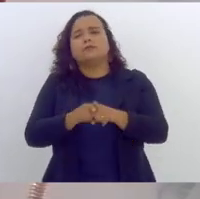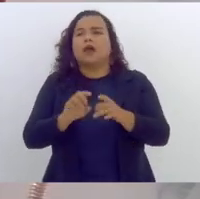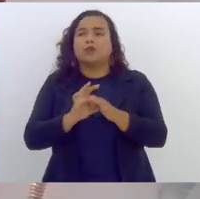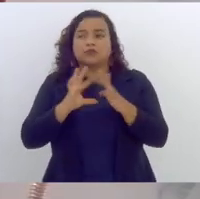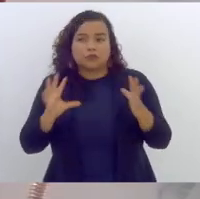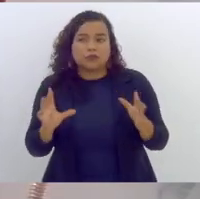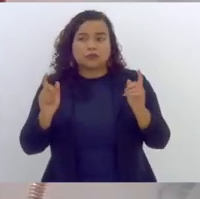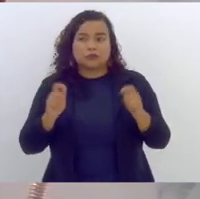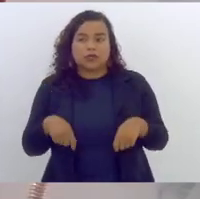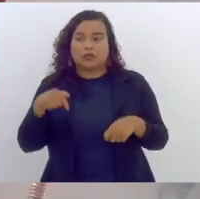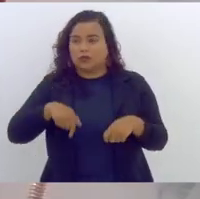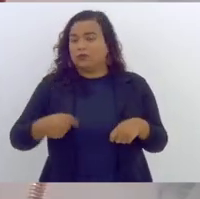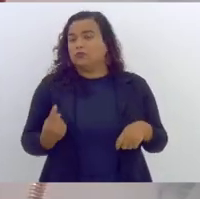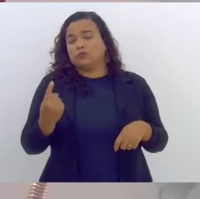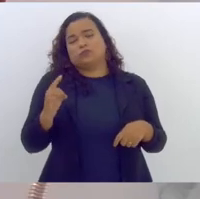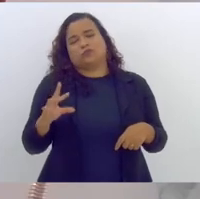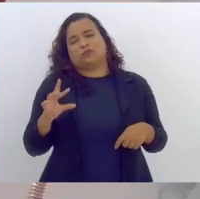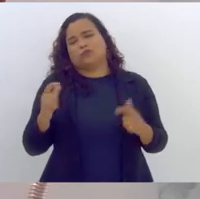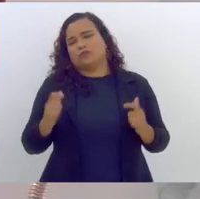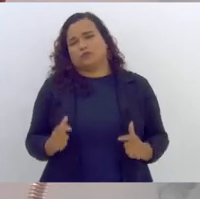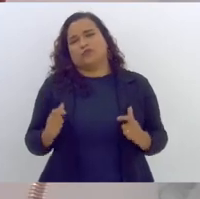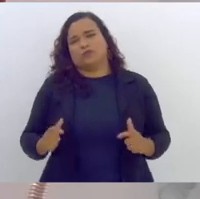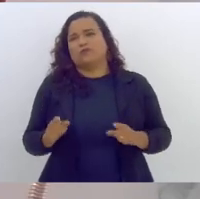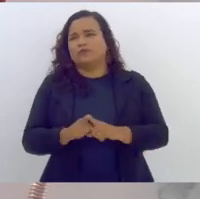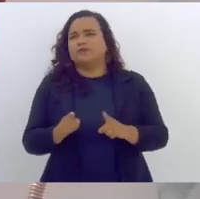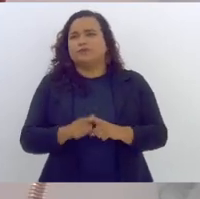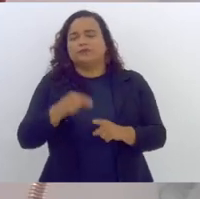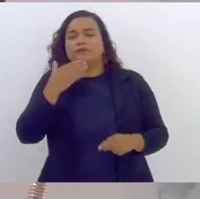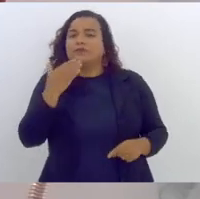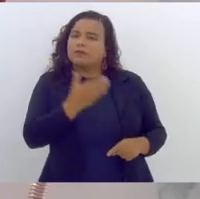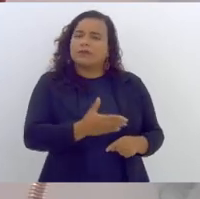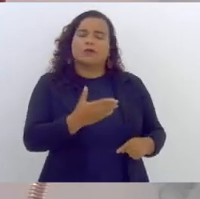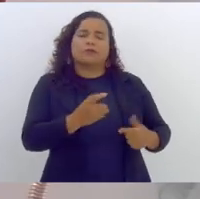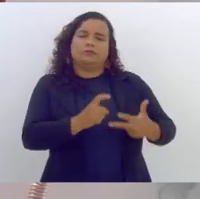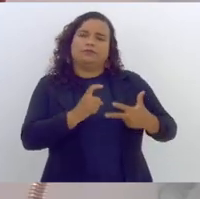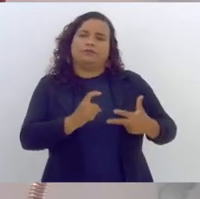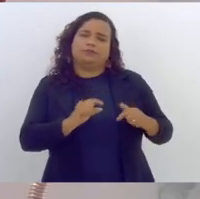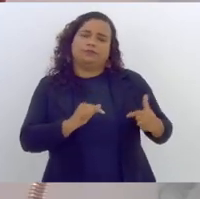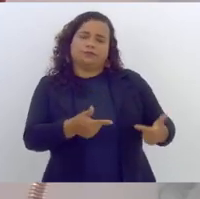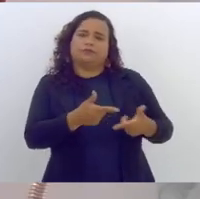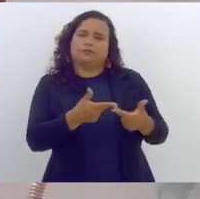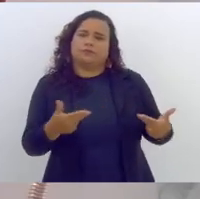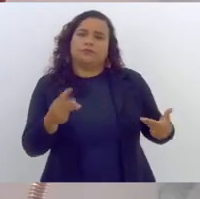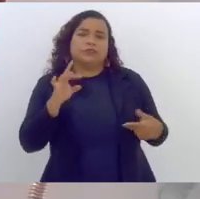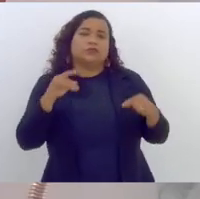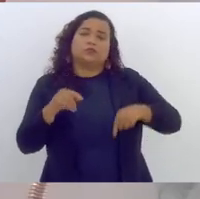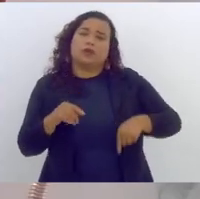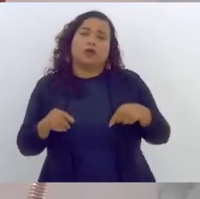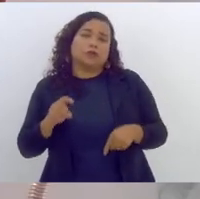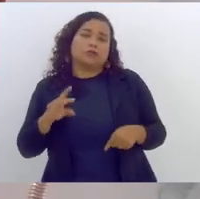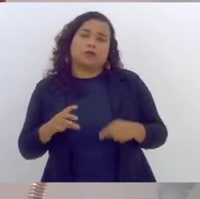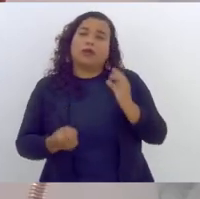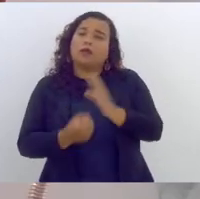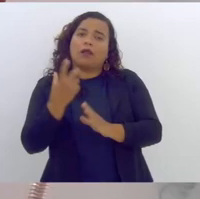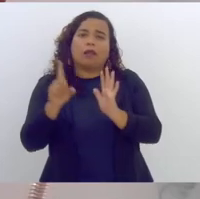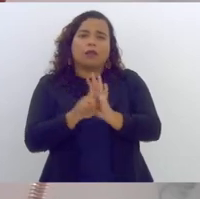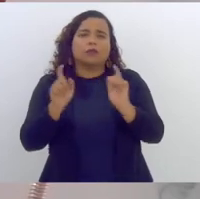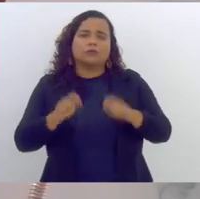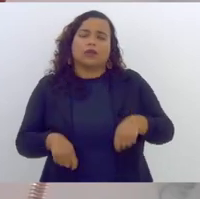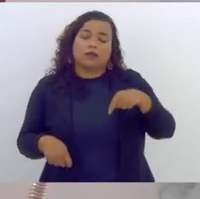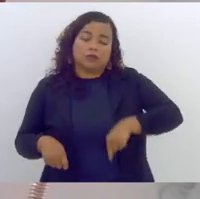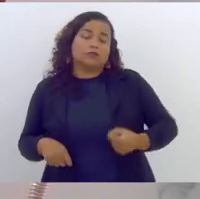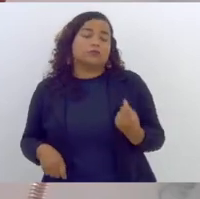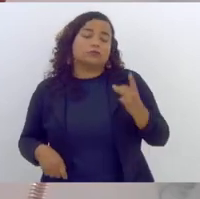autorizar só aqui a gente pode inststar O Poder Executivo a fazer algo só que a gente pode criar lei